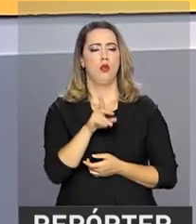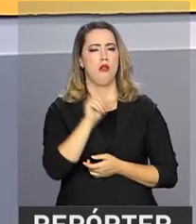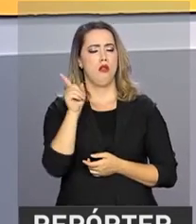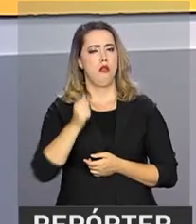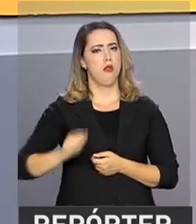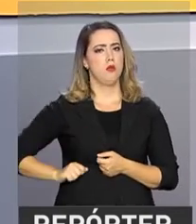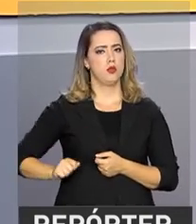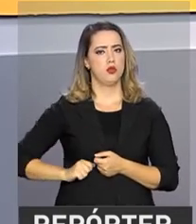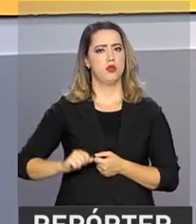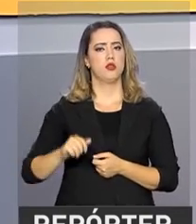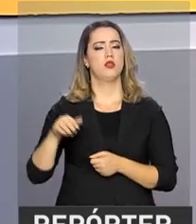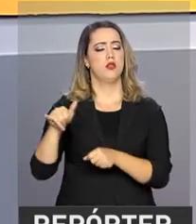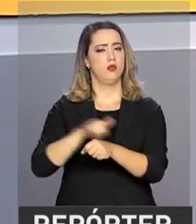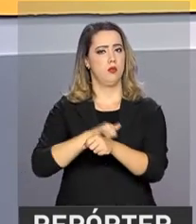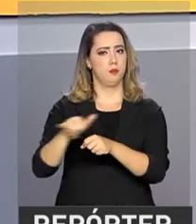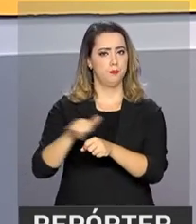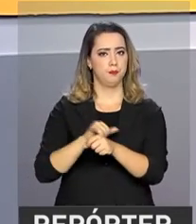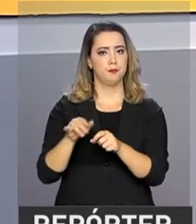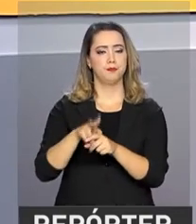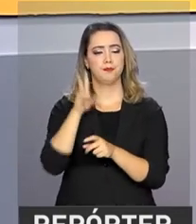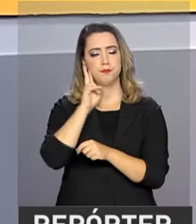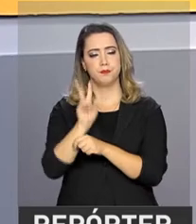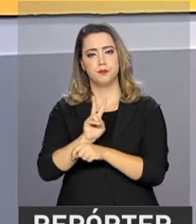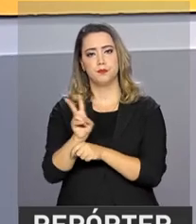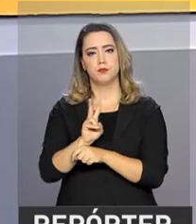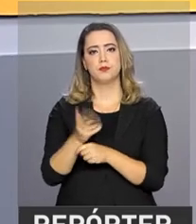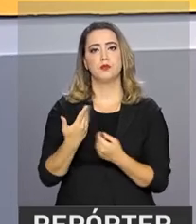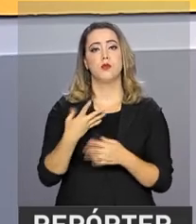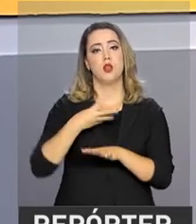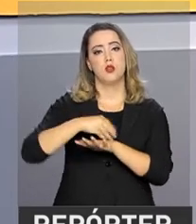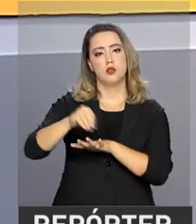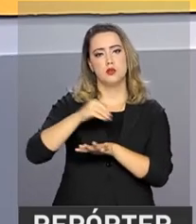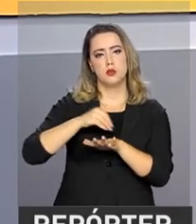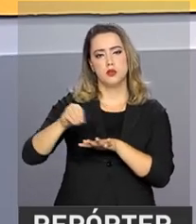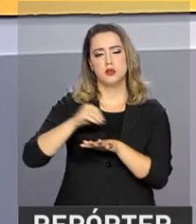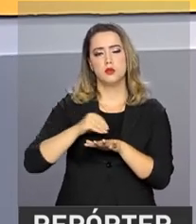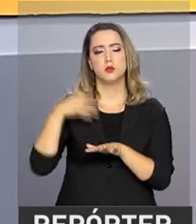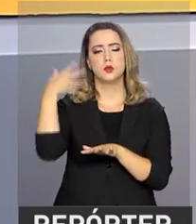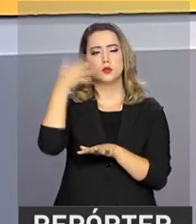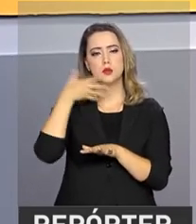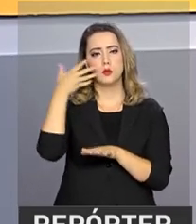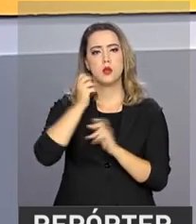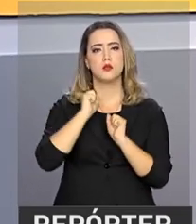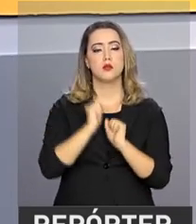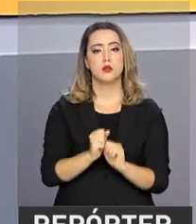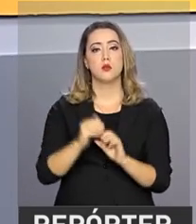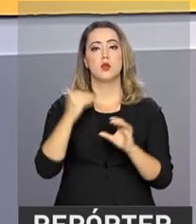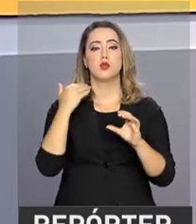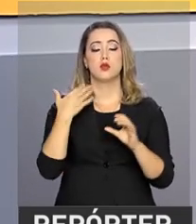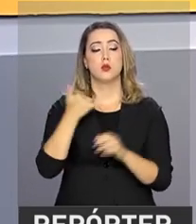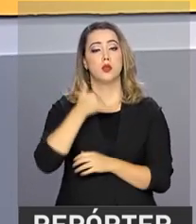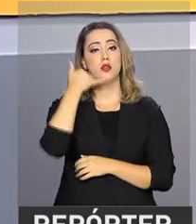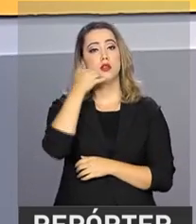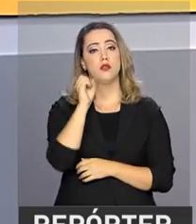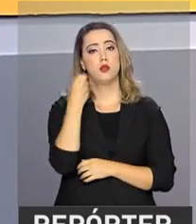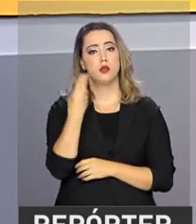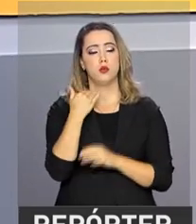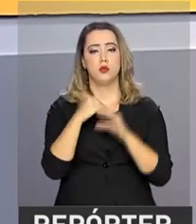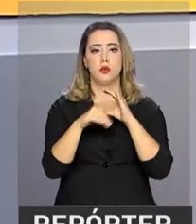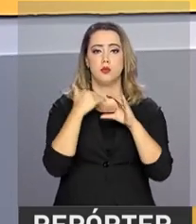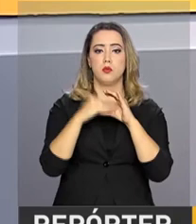iorque seguirá monitorando a situação informações e esclarecimentos são possíveis por telefone ou e mails